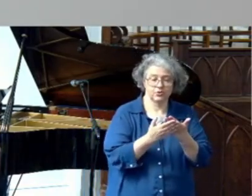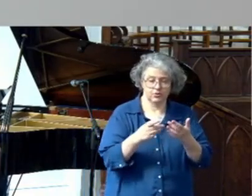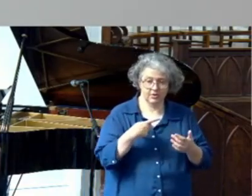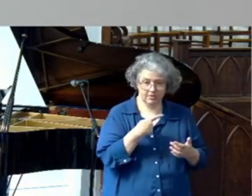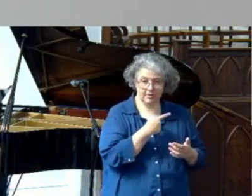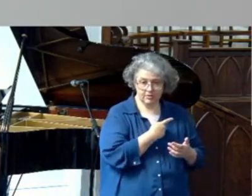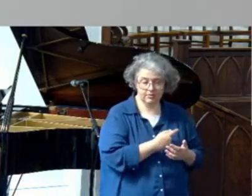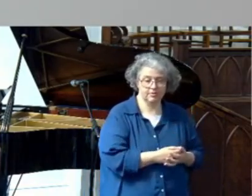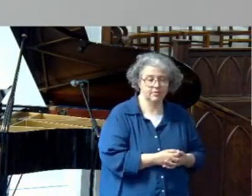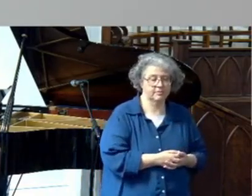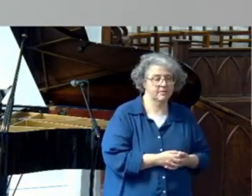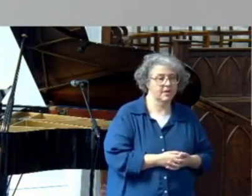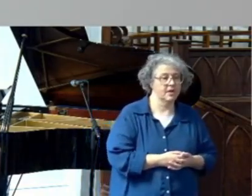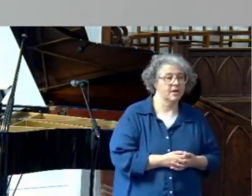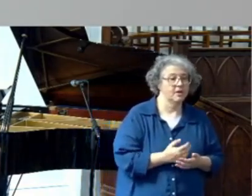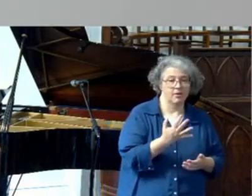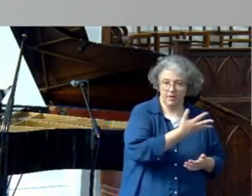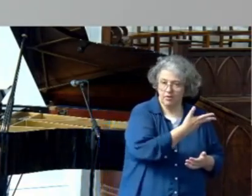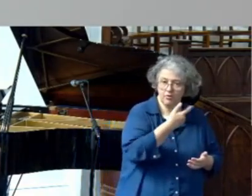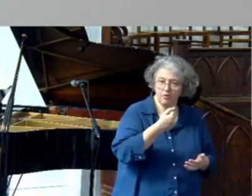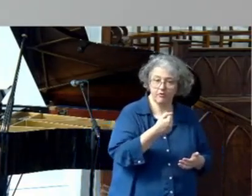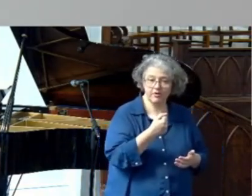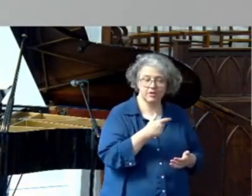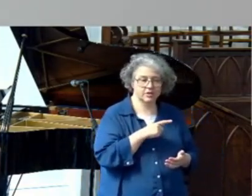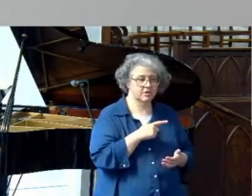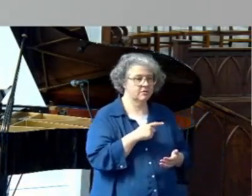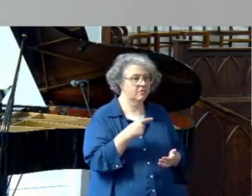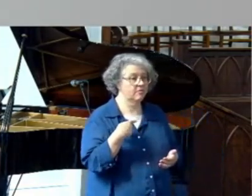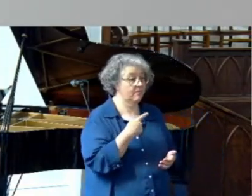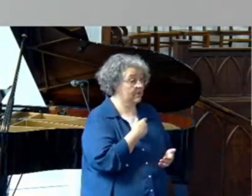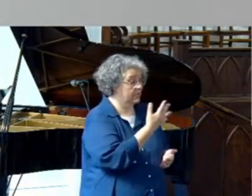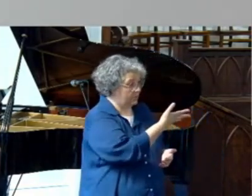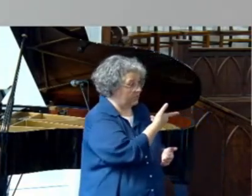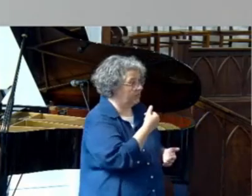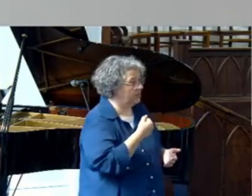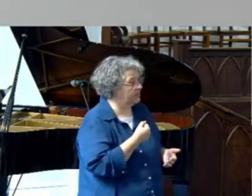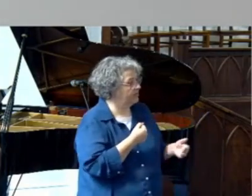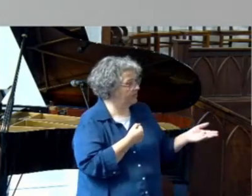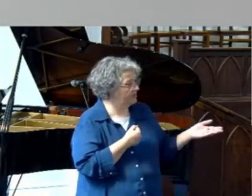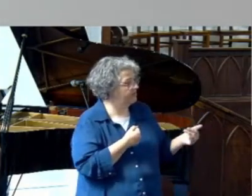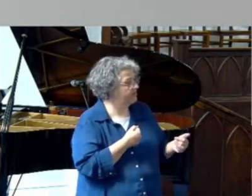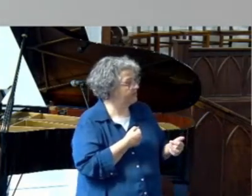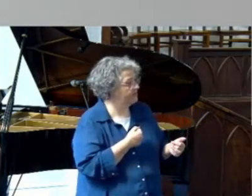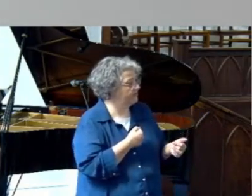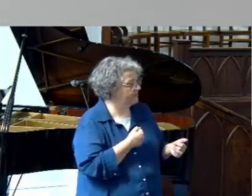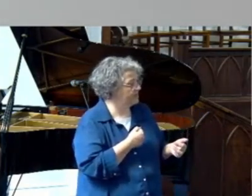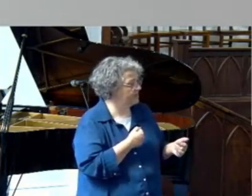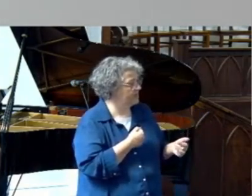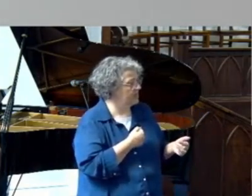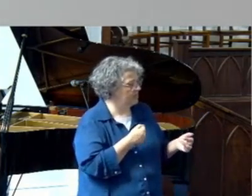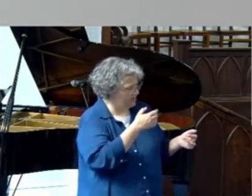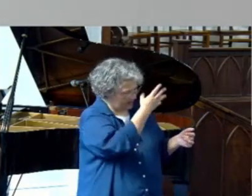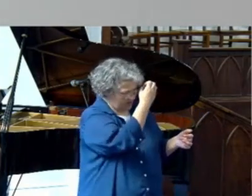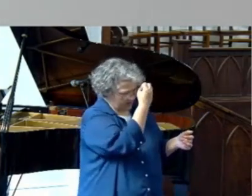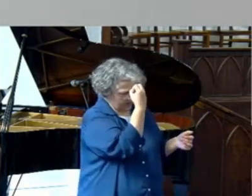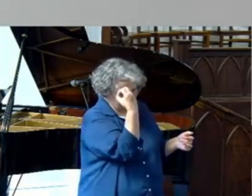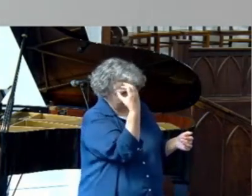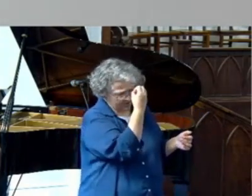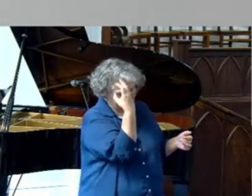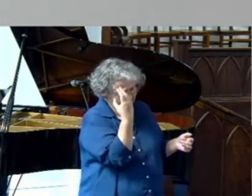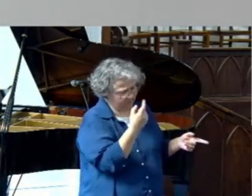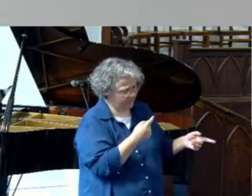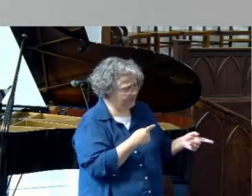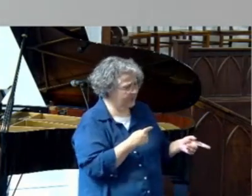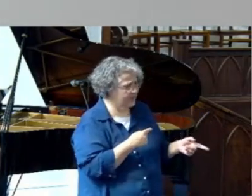uma afinidade muito grande no campo da missiologia, e ele disse para mim, Sérgio, quando você terminar o seminário JMC